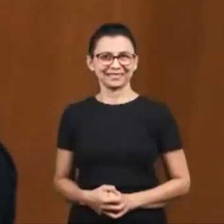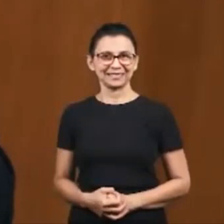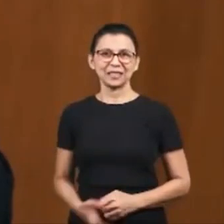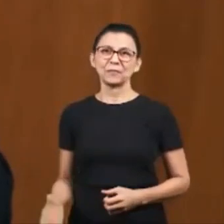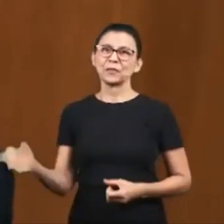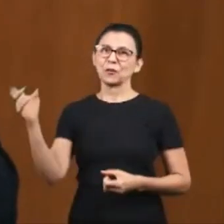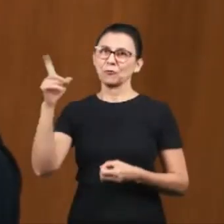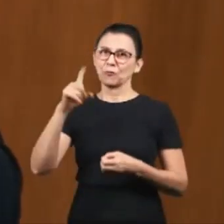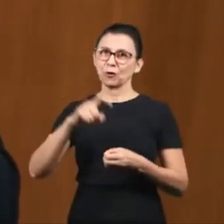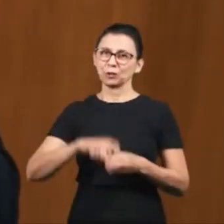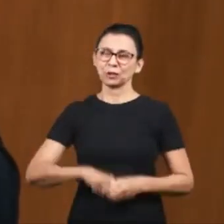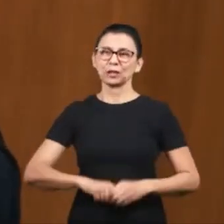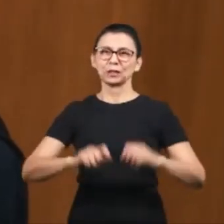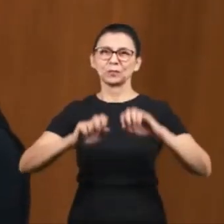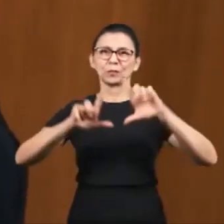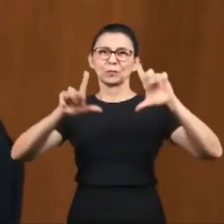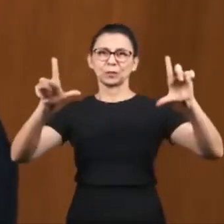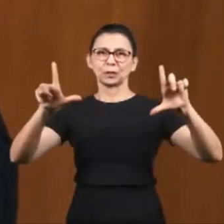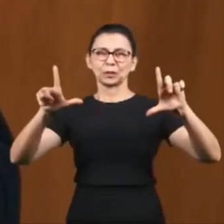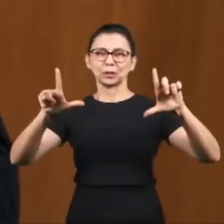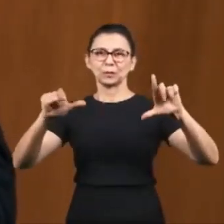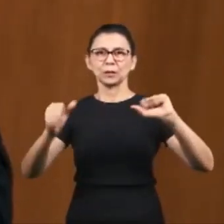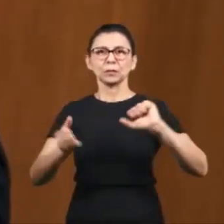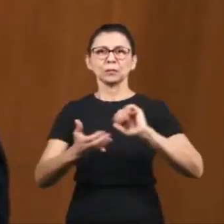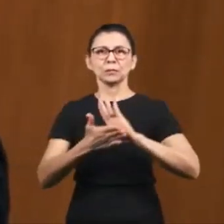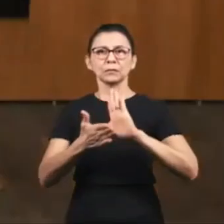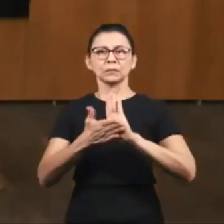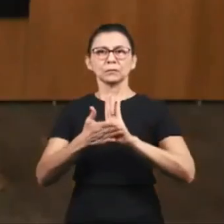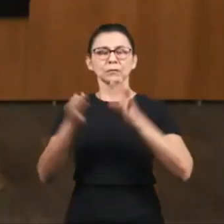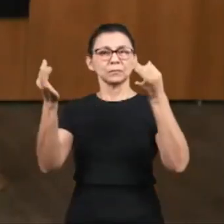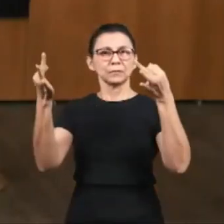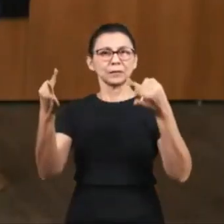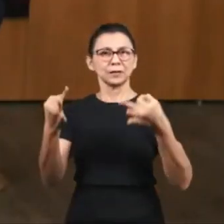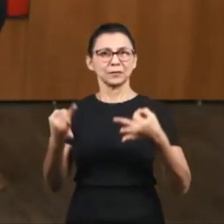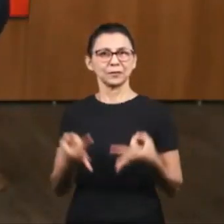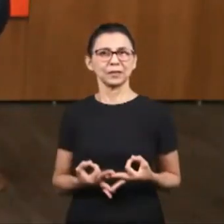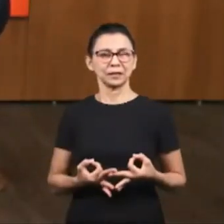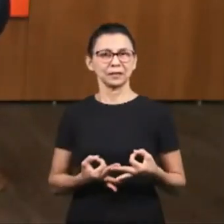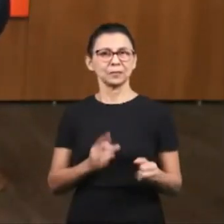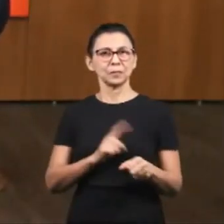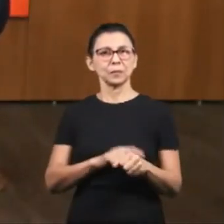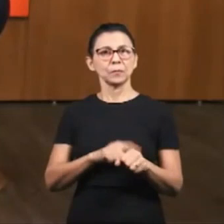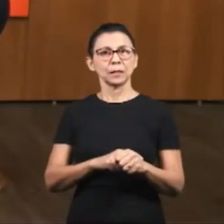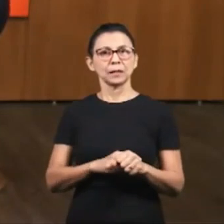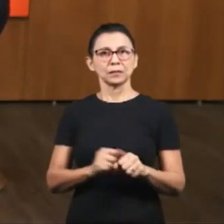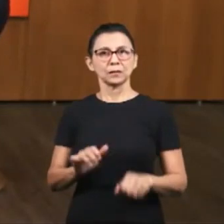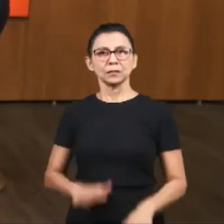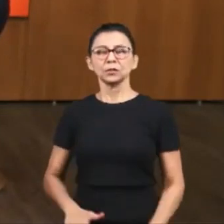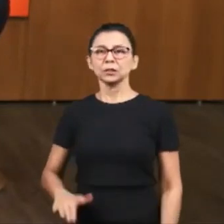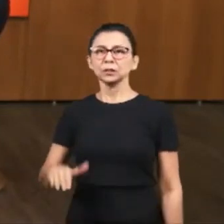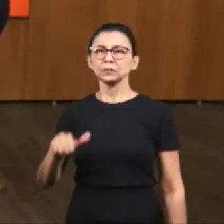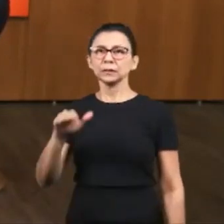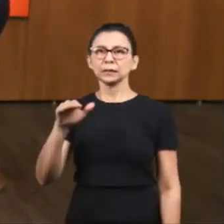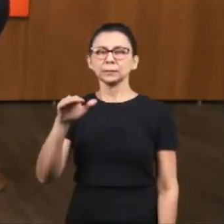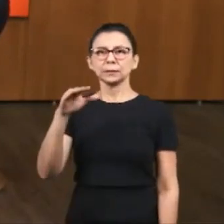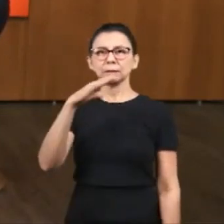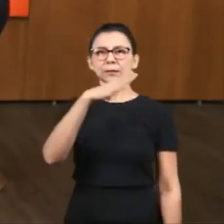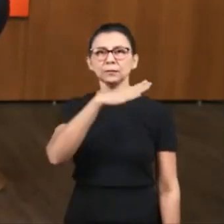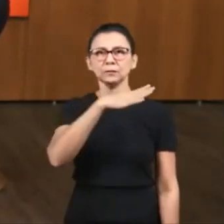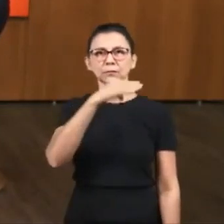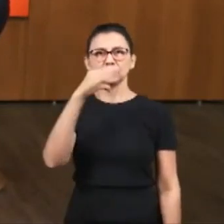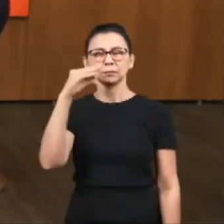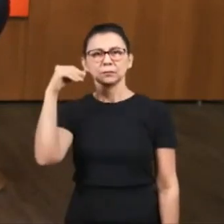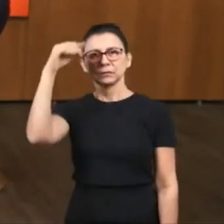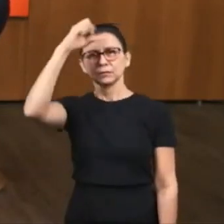E voltamos com o quadro Perfeito Louvor, o momento em que as crianças e adolescentes aprendem